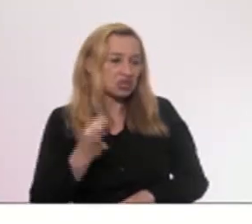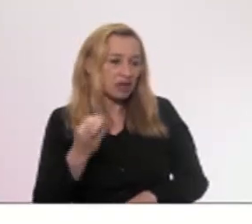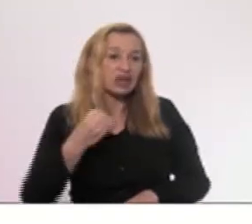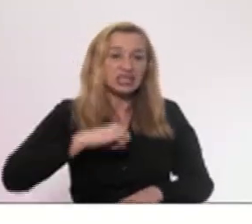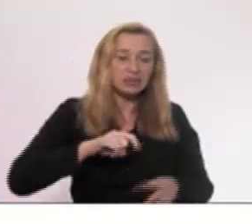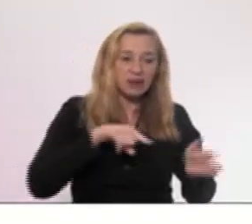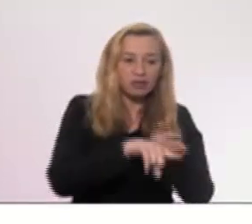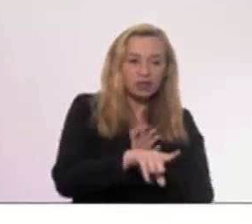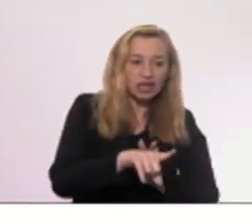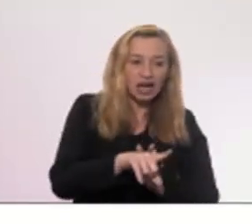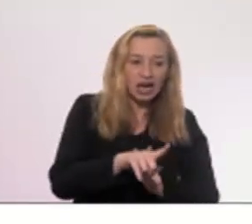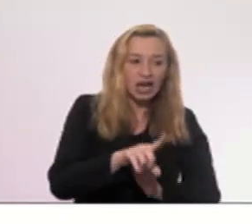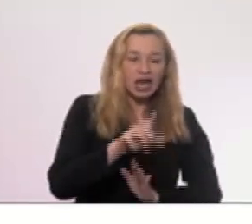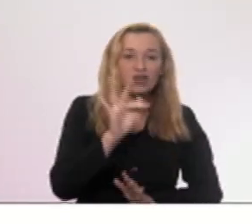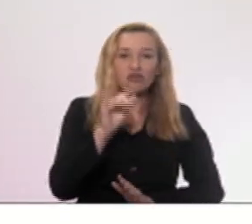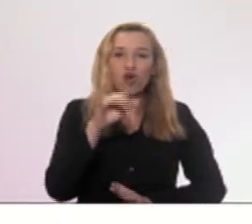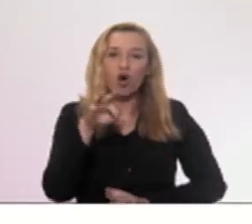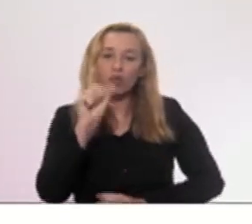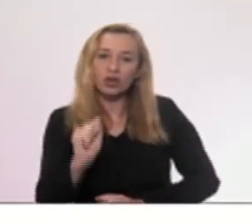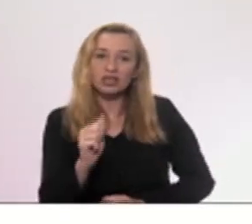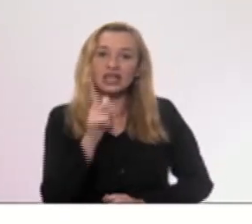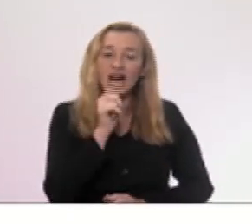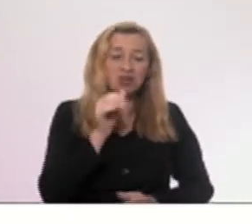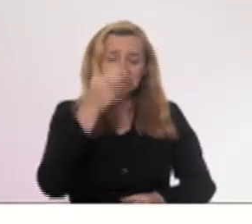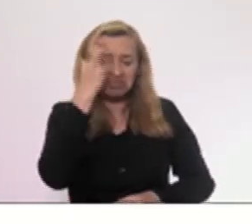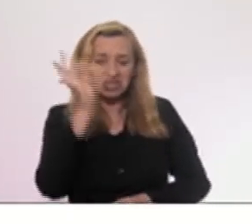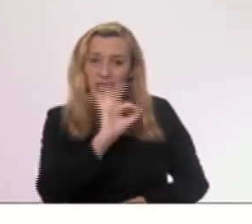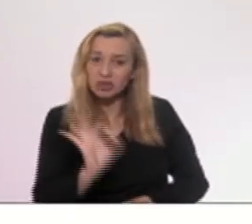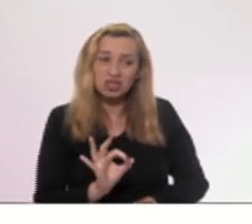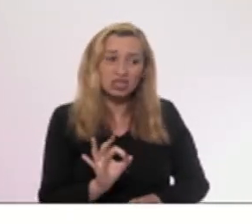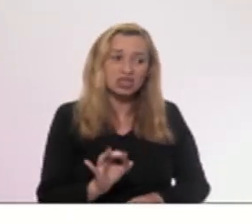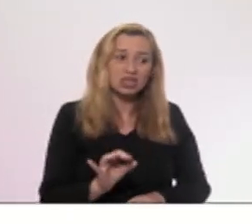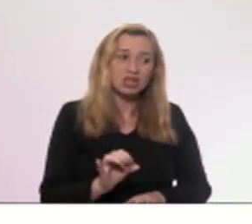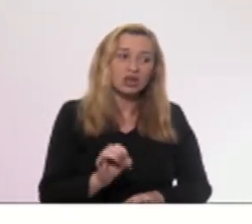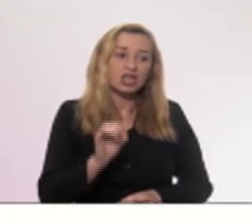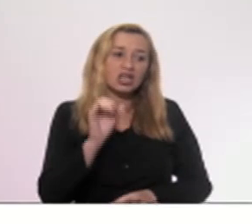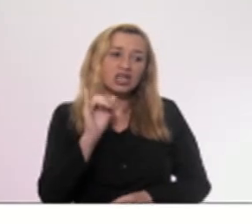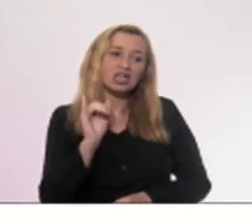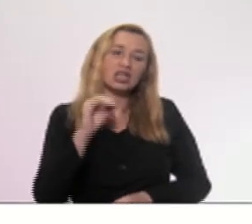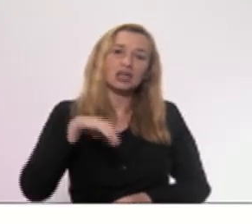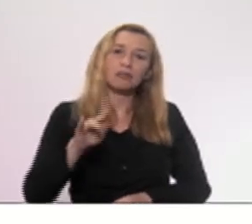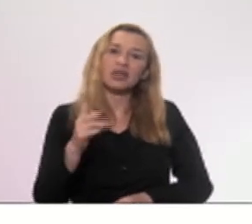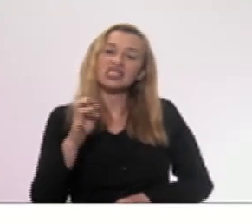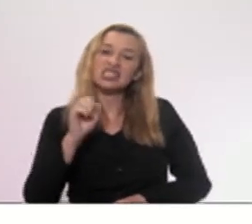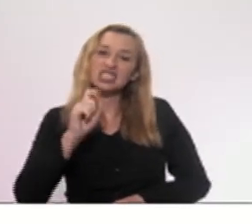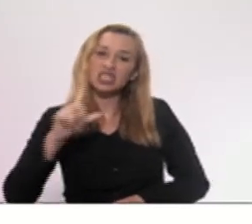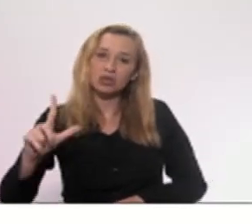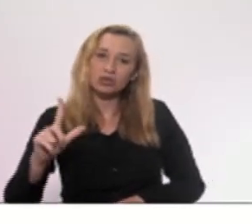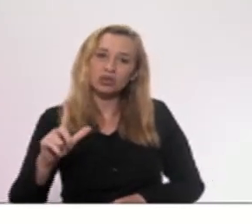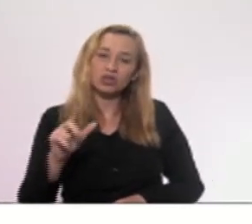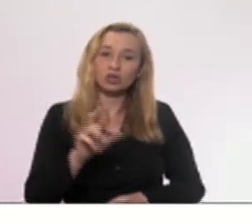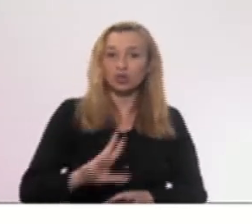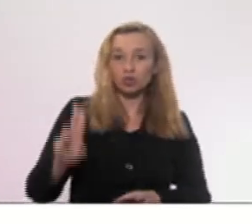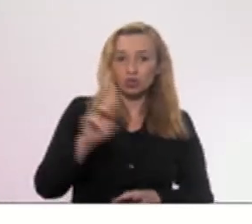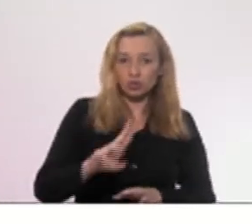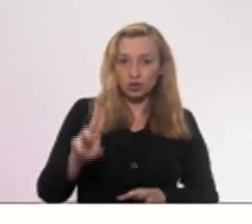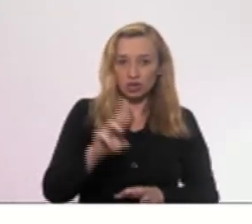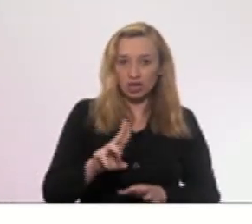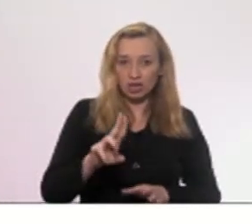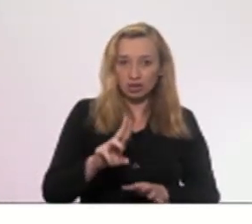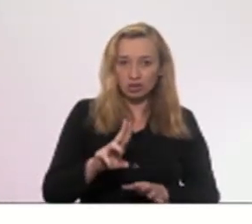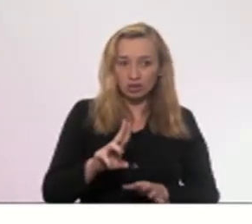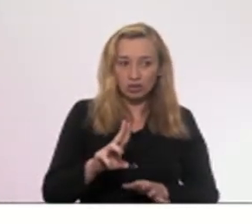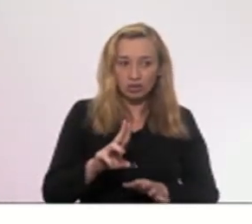sabe nada. São uns idiotas úteis, uns imbecis, que estão sendo utilizados como massa de